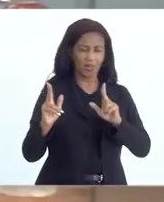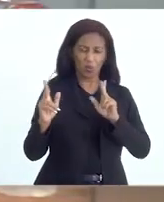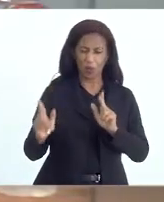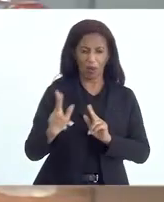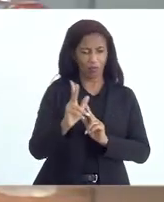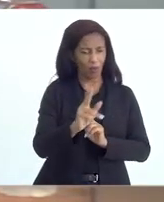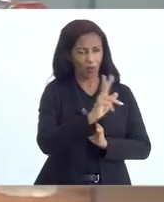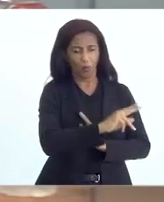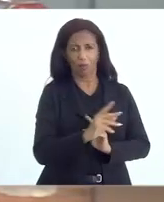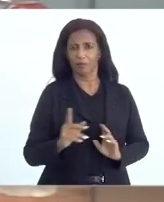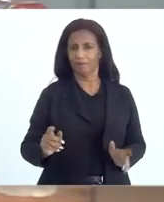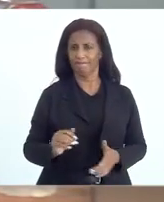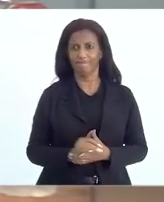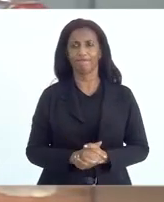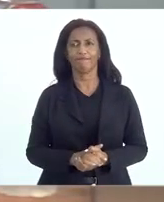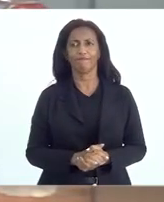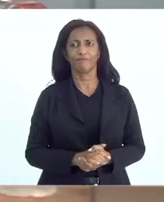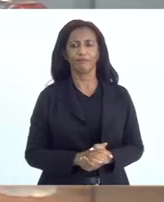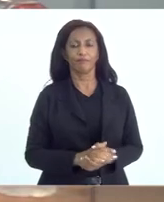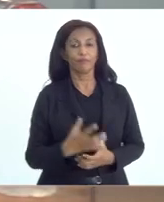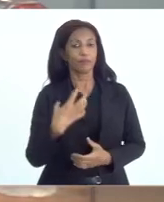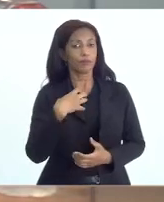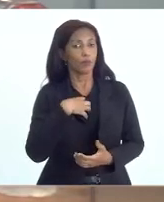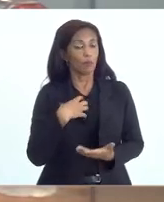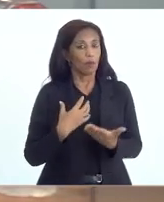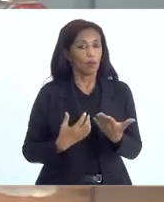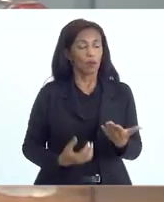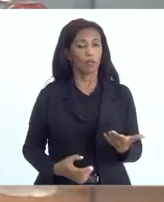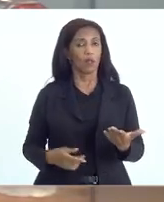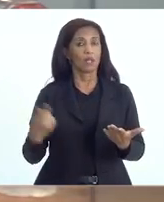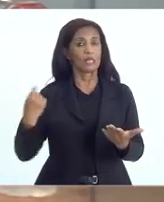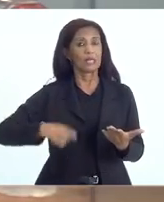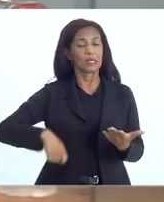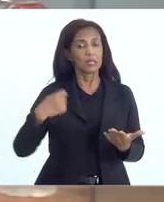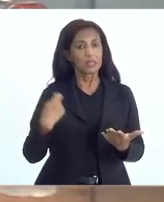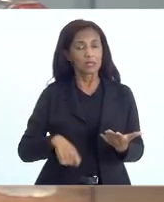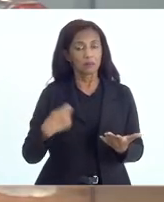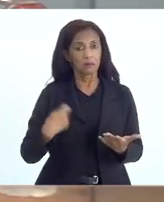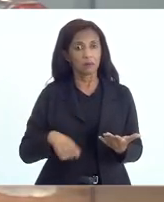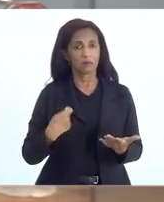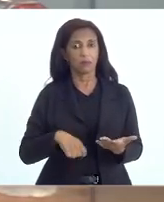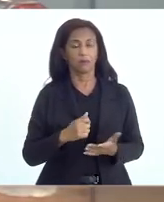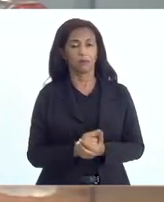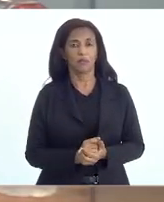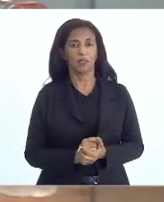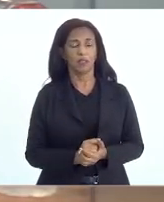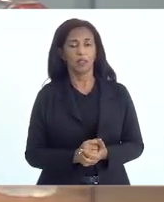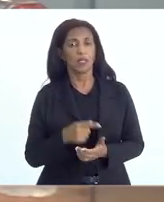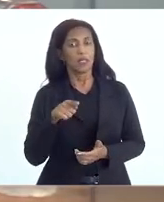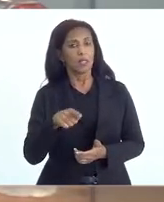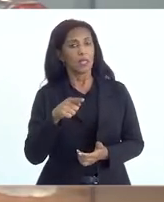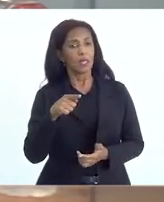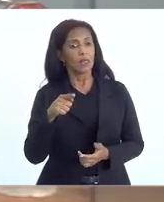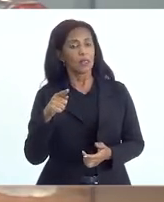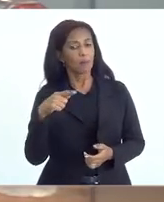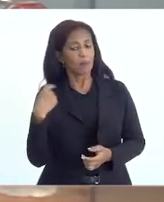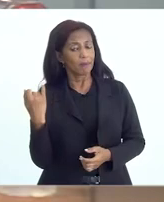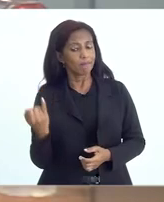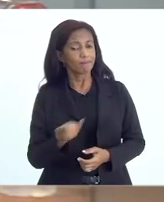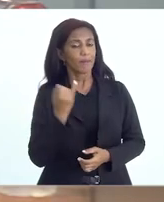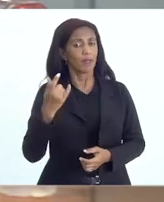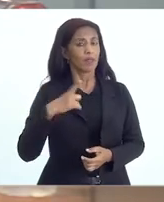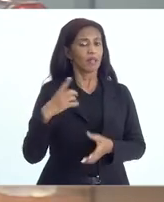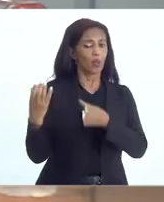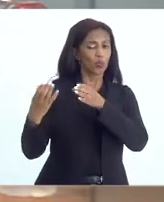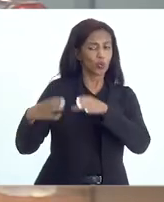exatamente igual do colonialismo no sentido de que ele necessita que é um ponto também se observado tá tem